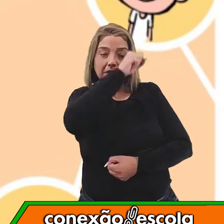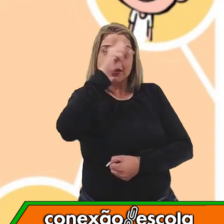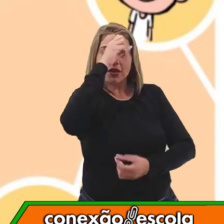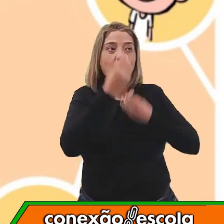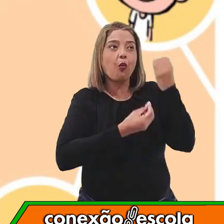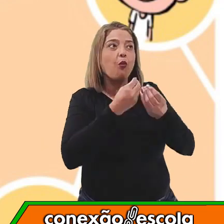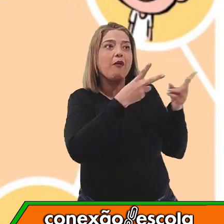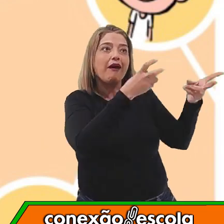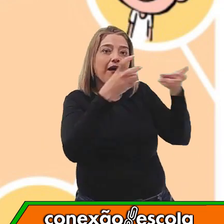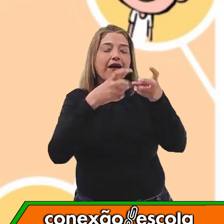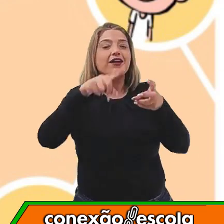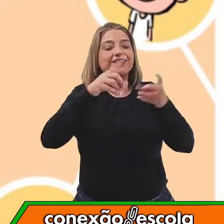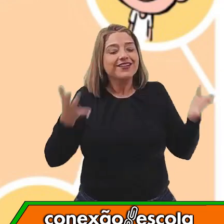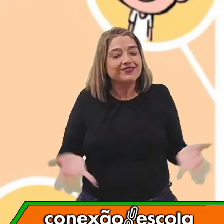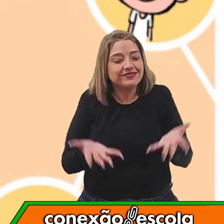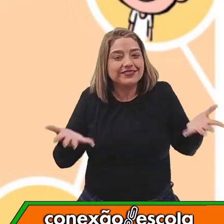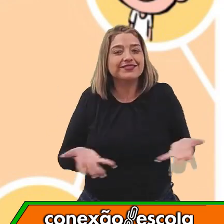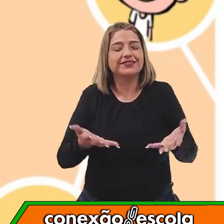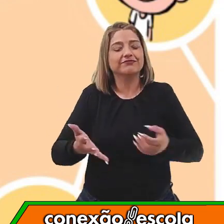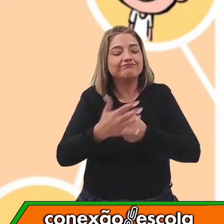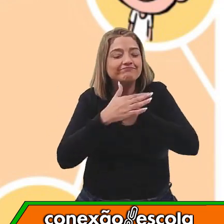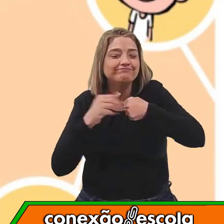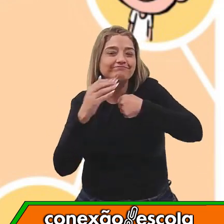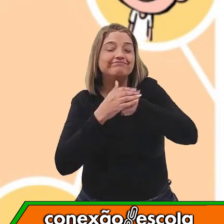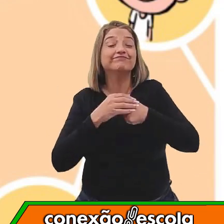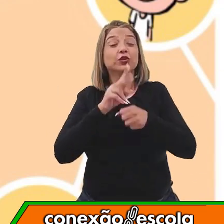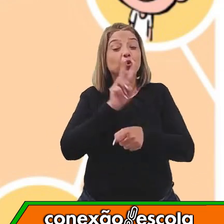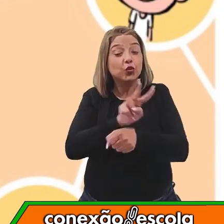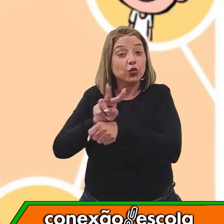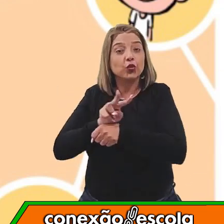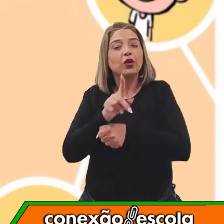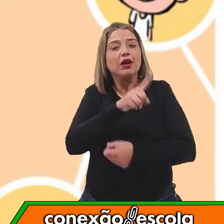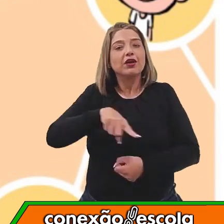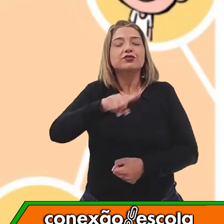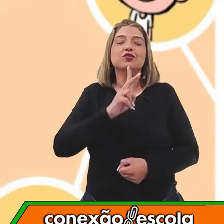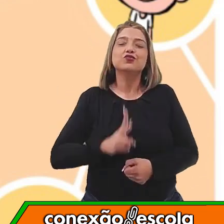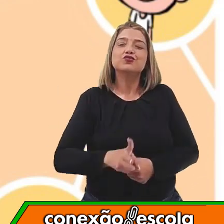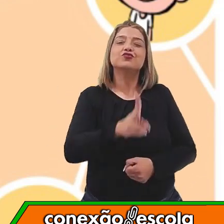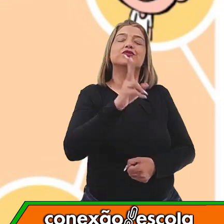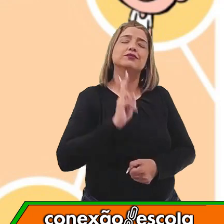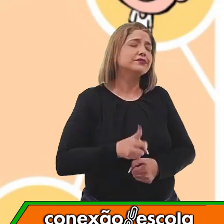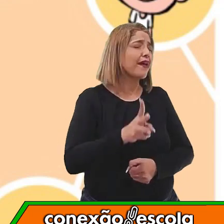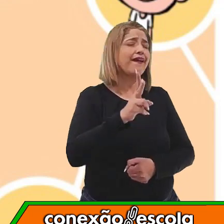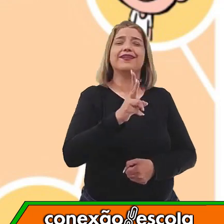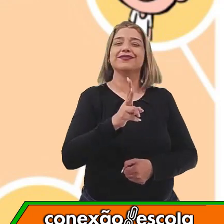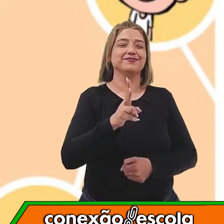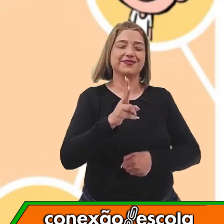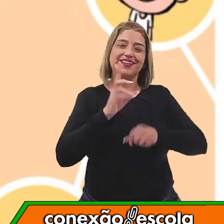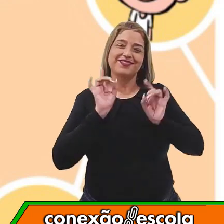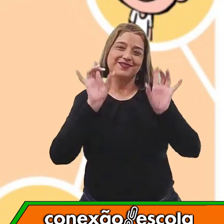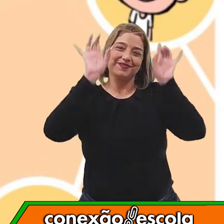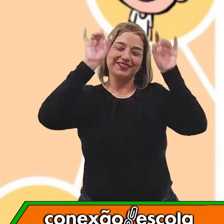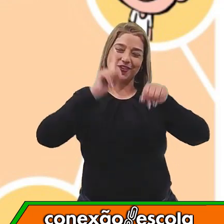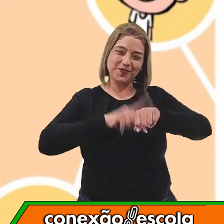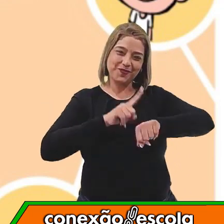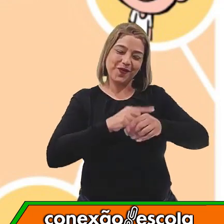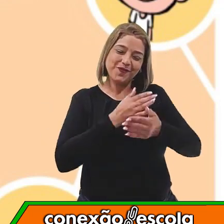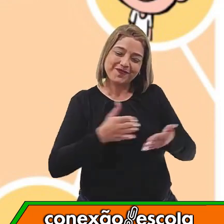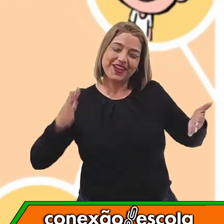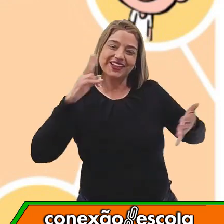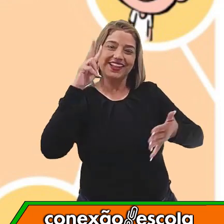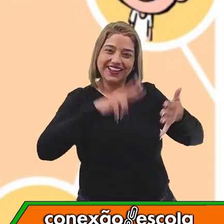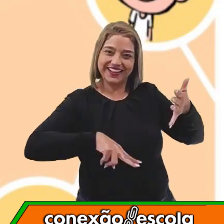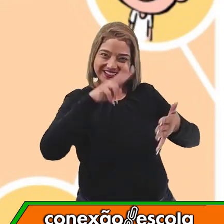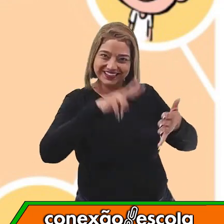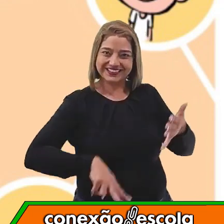Acolha as crianças, cuidando para que elas continuem fazendo parte desse momento todo especial. É isso aí, pro Beto. E